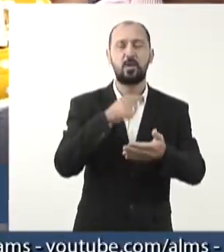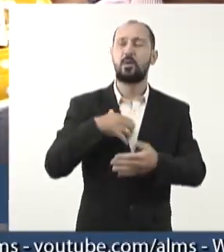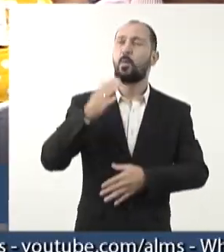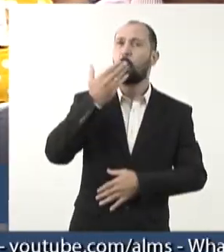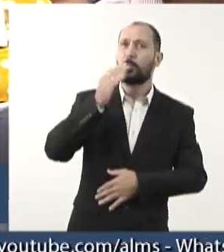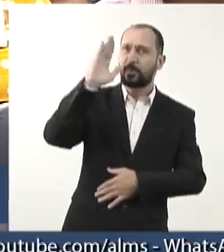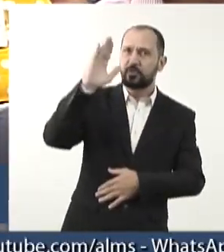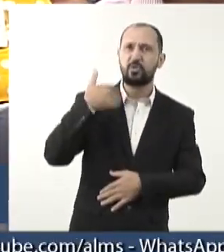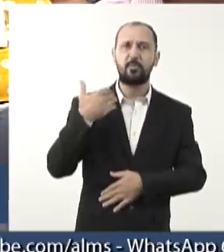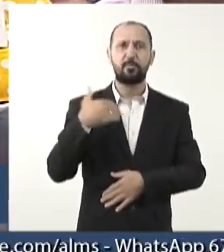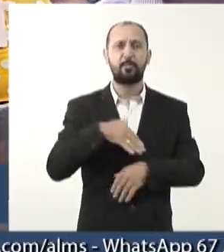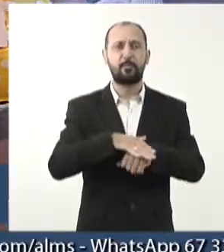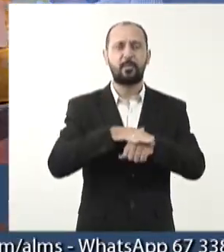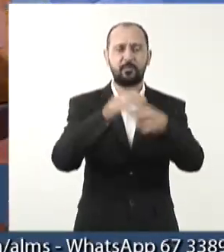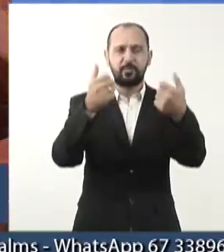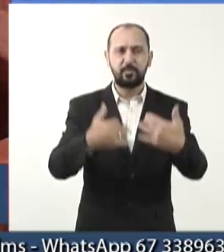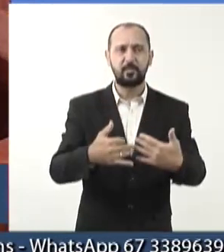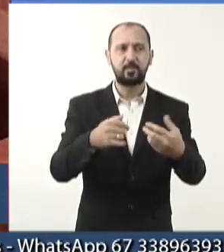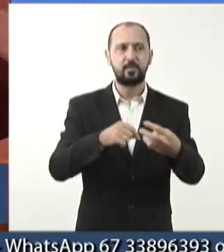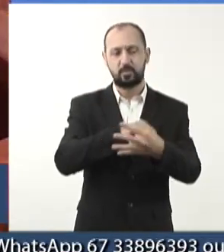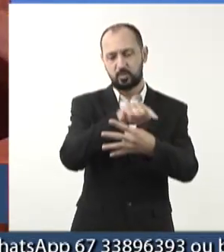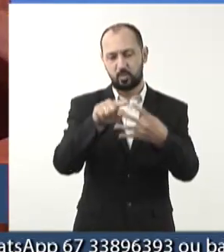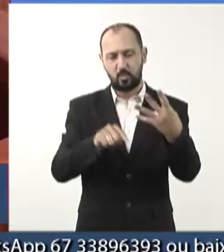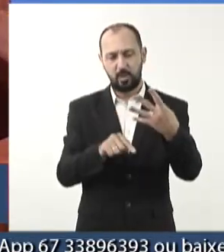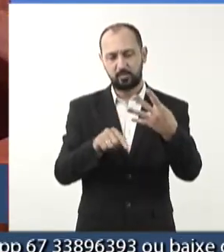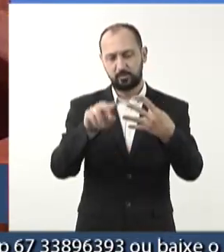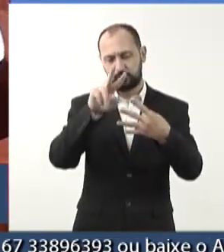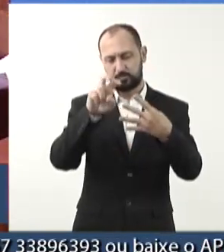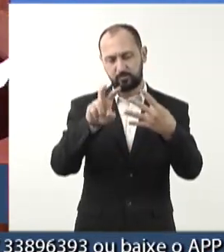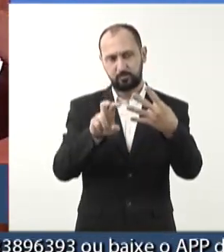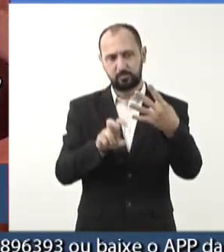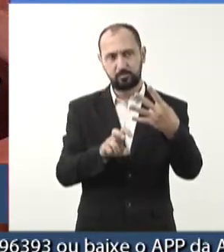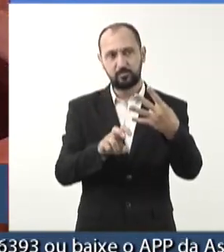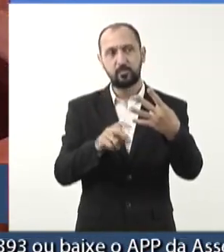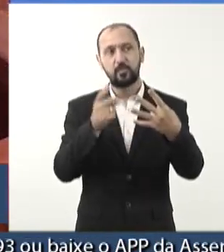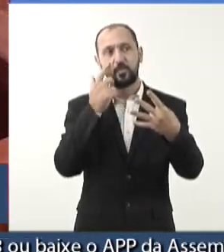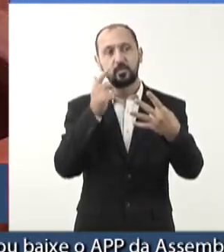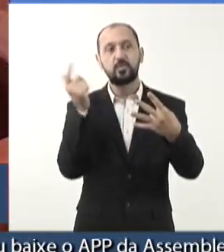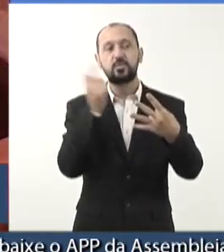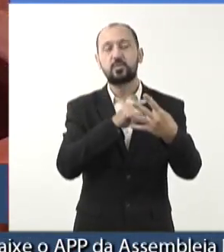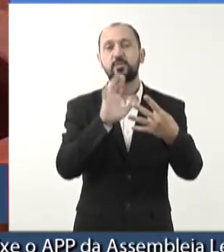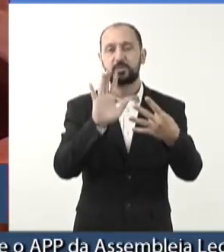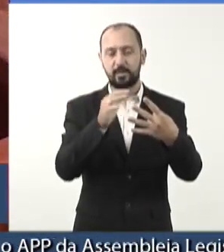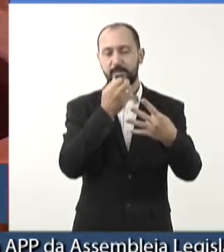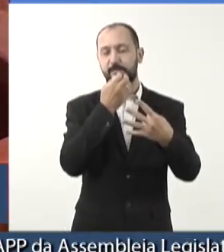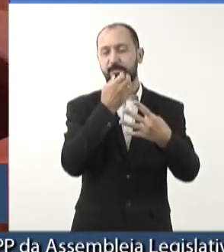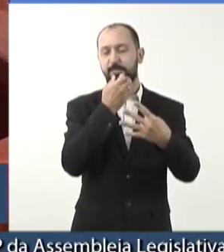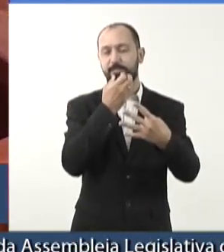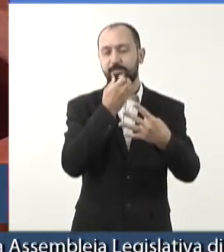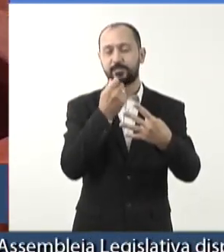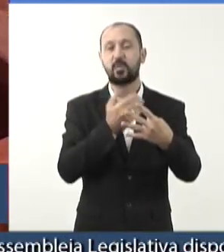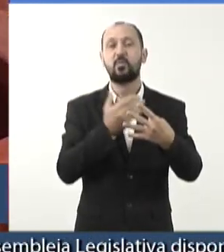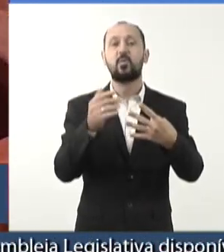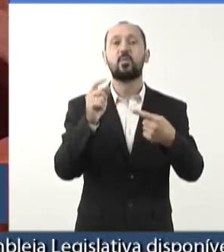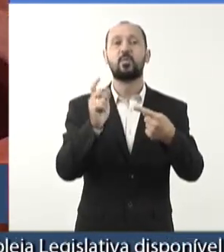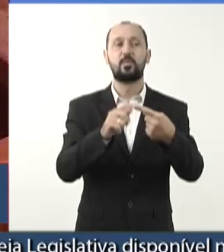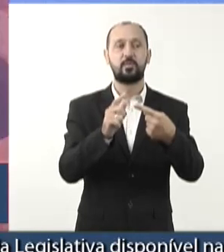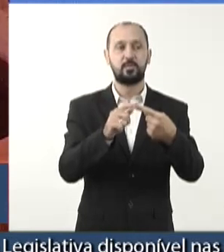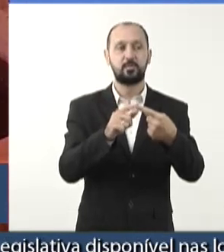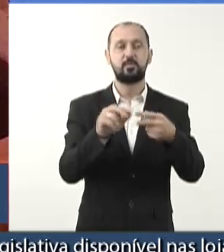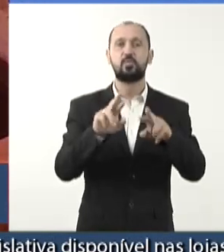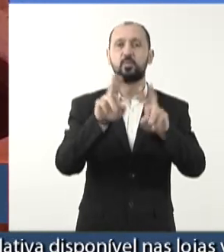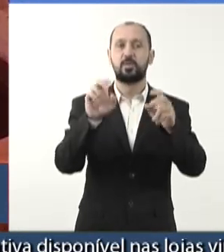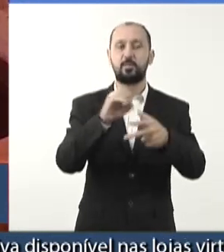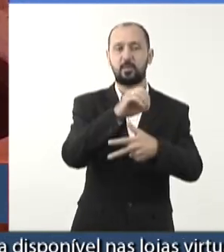para falar de 4 temas e vou ver o que a gente consegue aqui. Mas eu vou começar pela pauta do